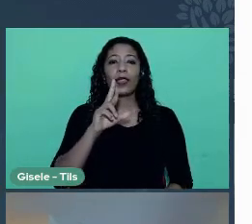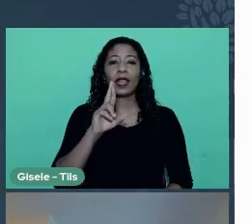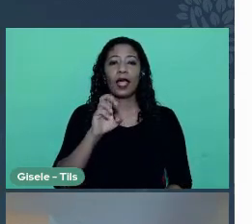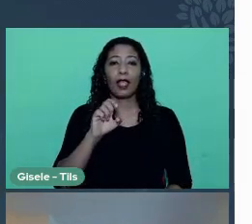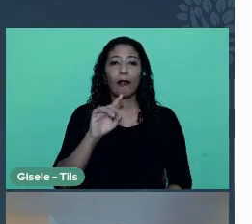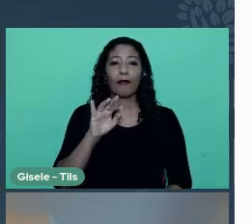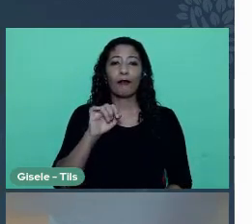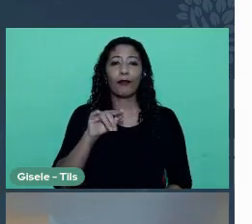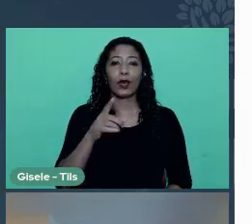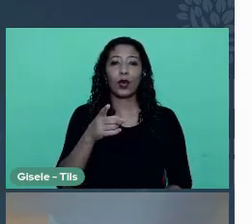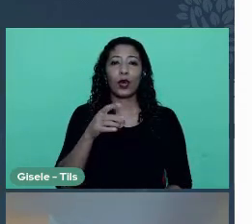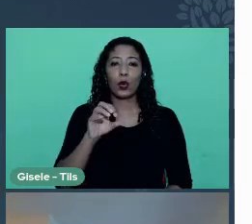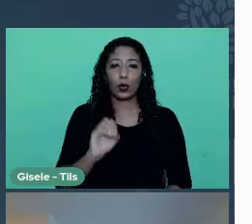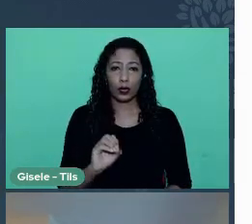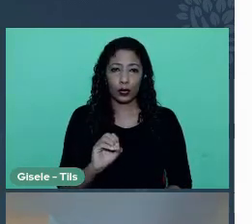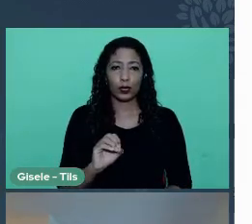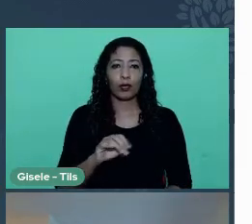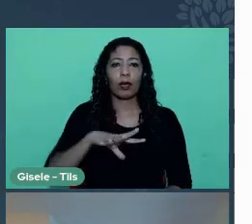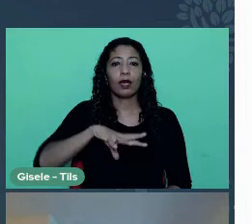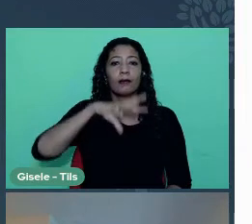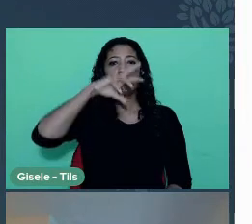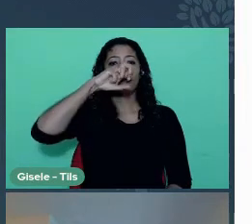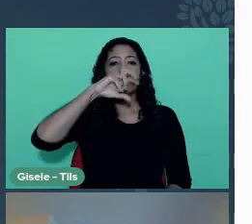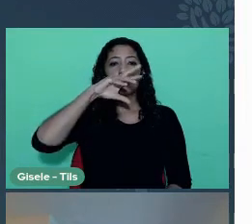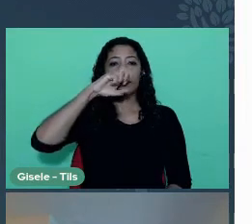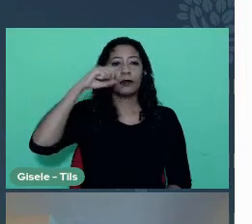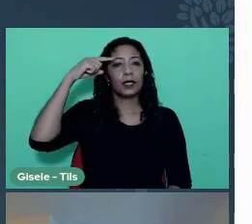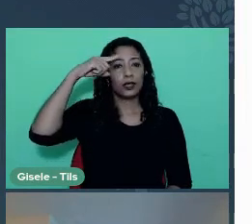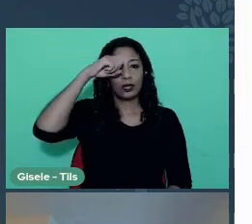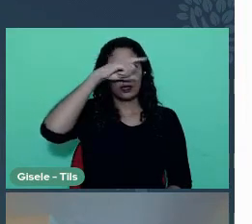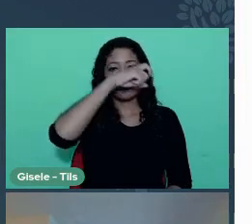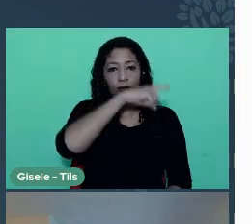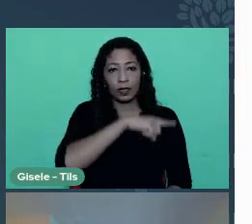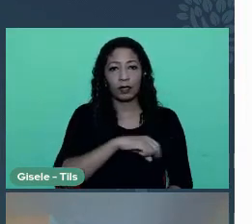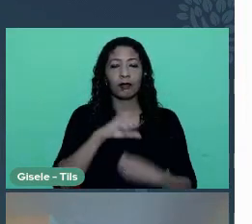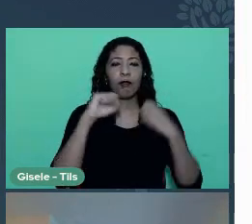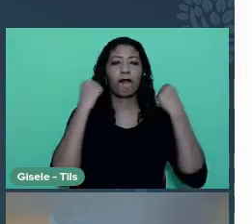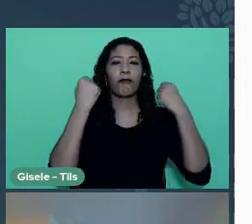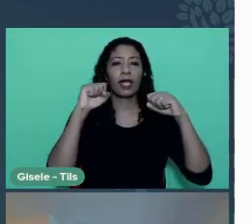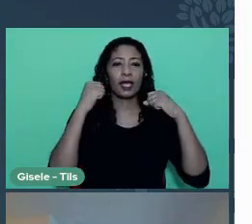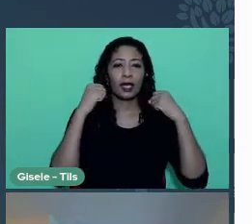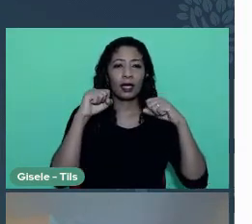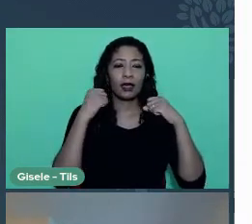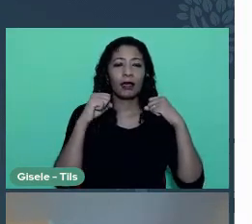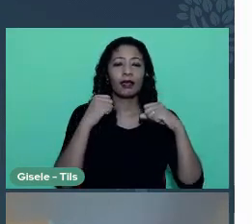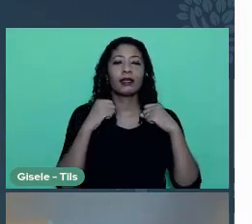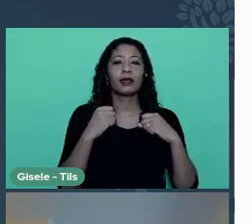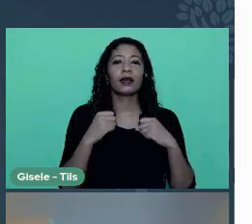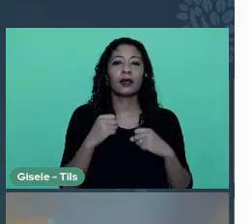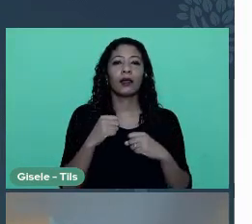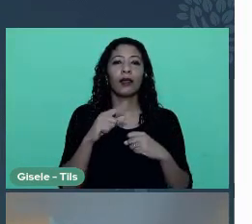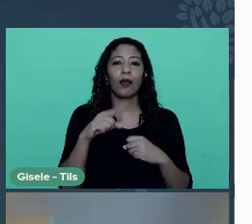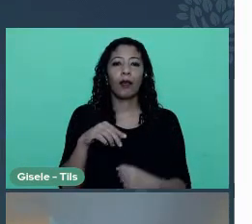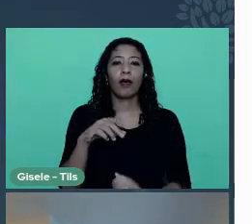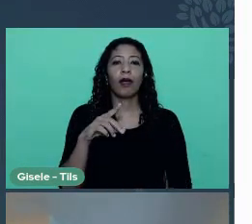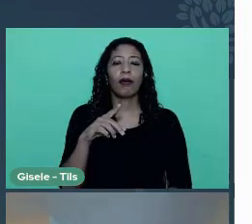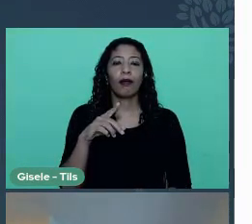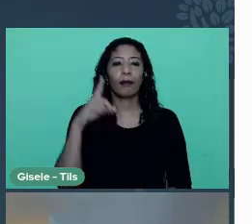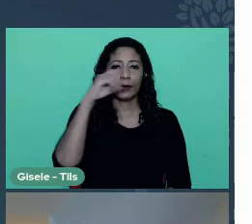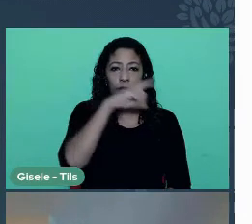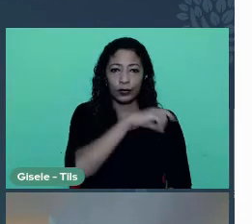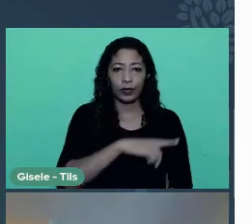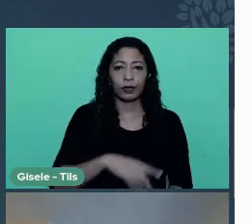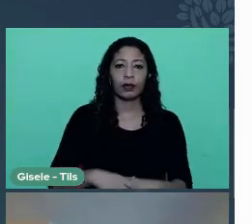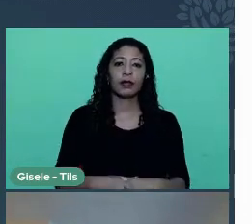fica mais difícil, elas são fisicamente mais descondicionadas, o conceito já foi dado antes pela professora